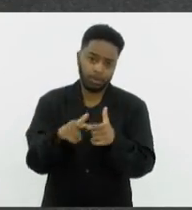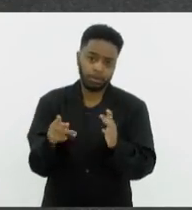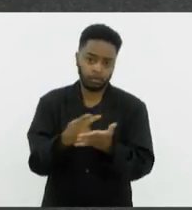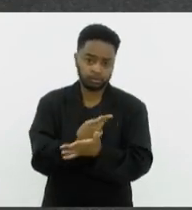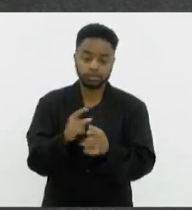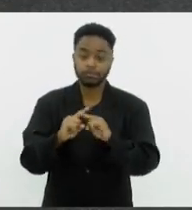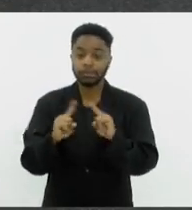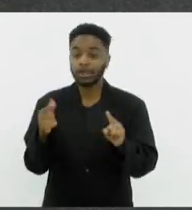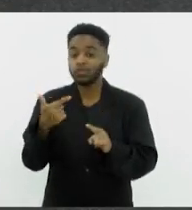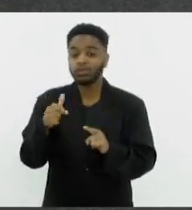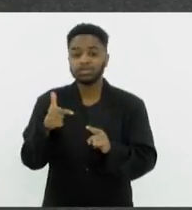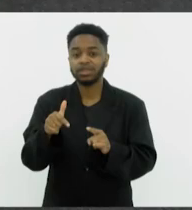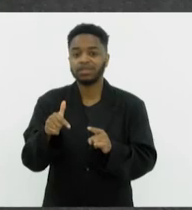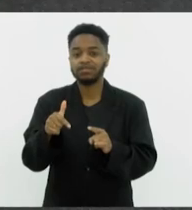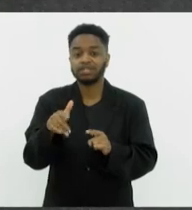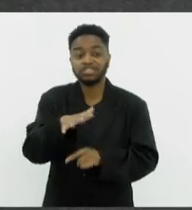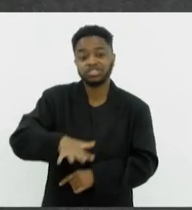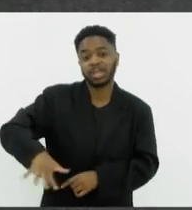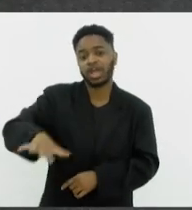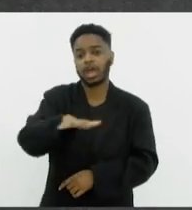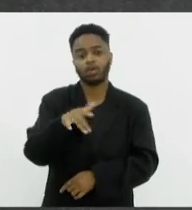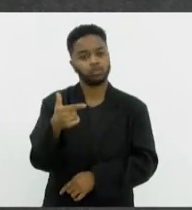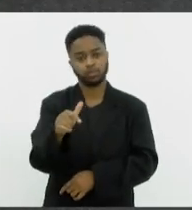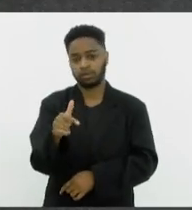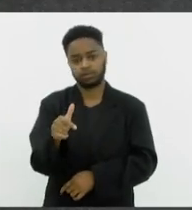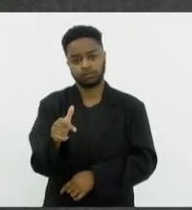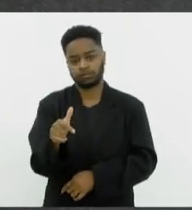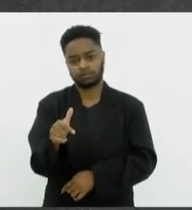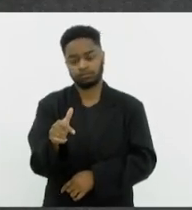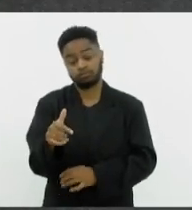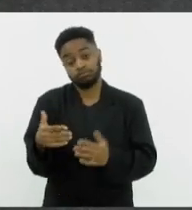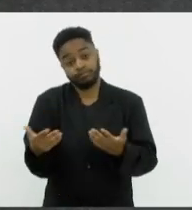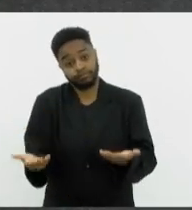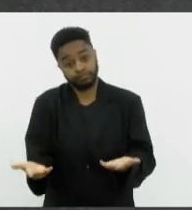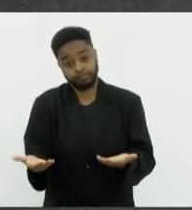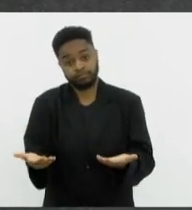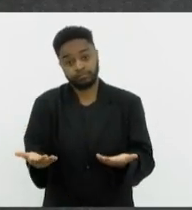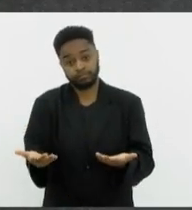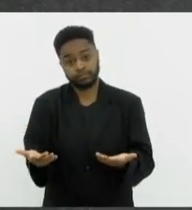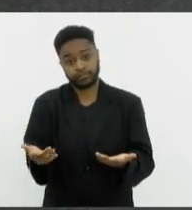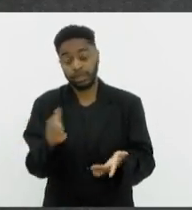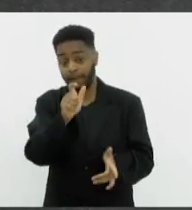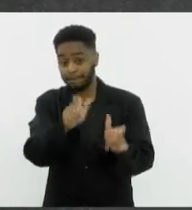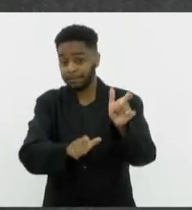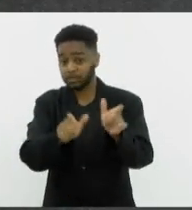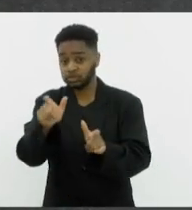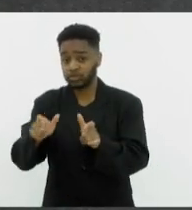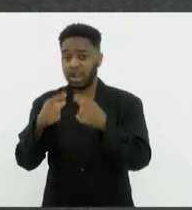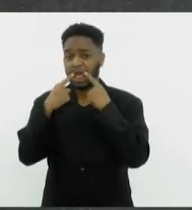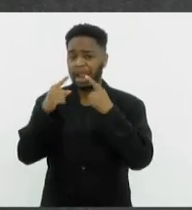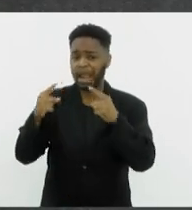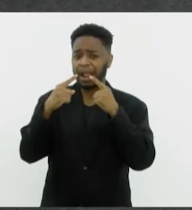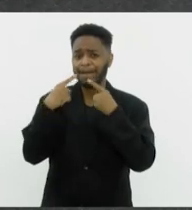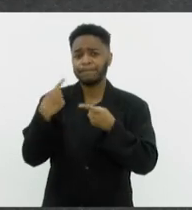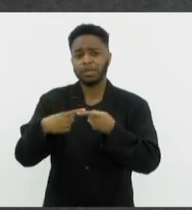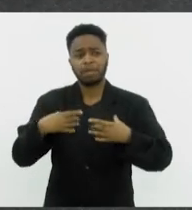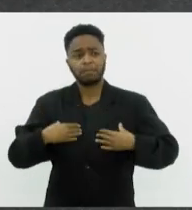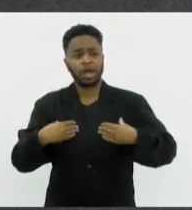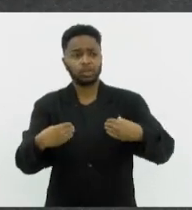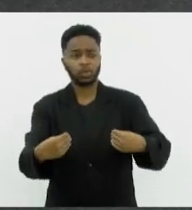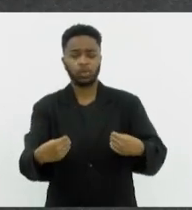mas a gente não teve de maneira generalizada. Então, as pessoas ficaram reclamando porque a